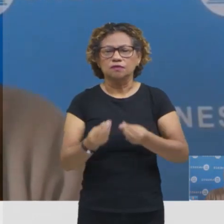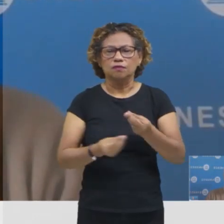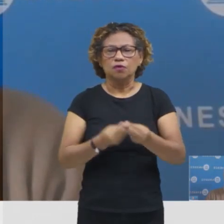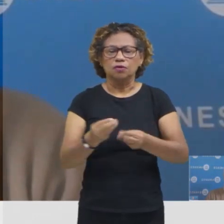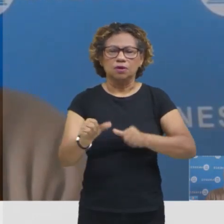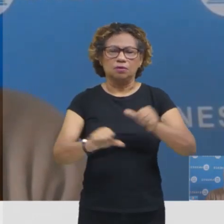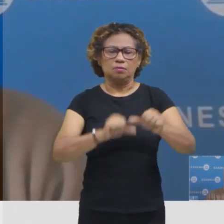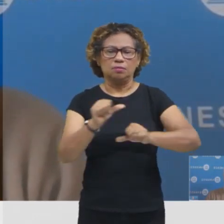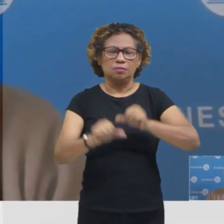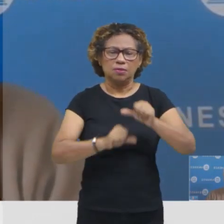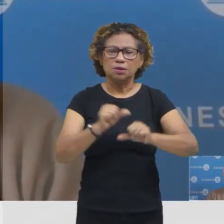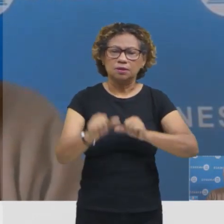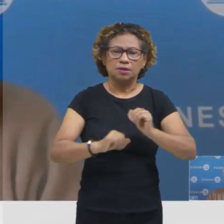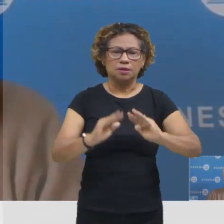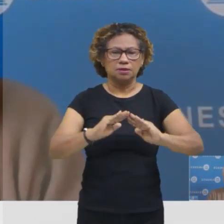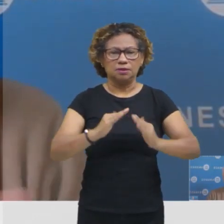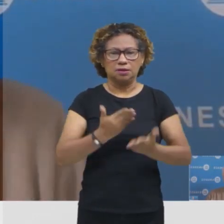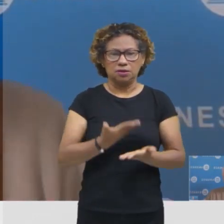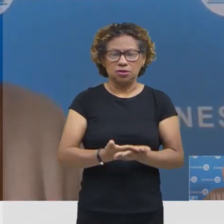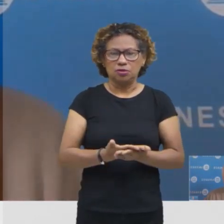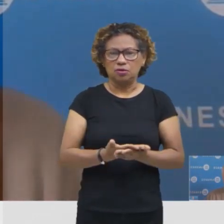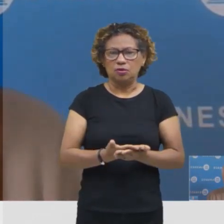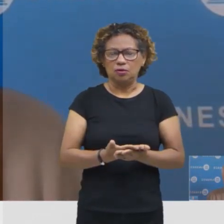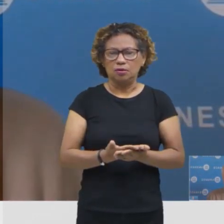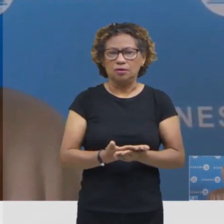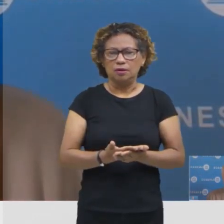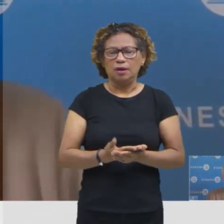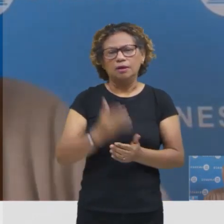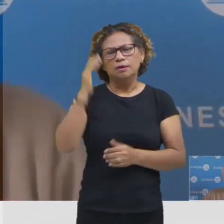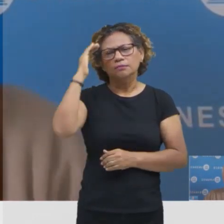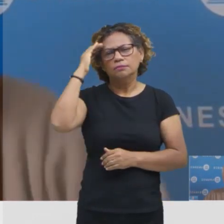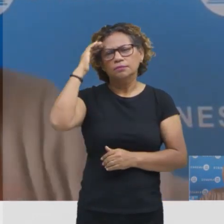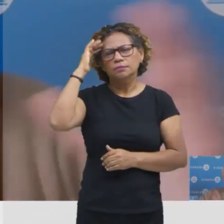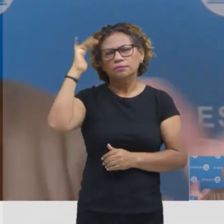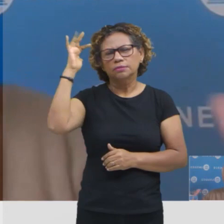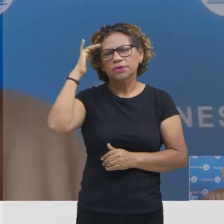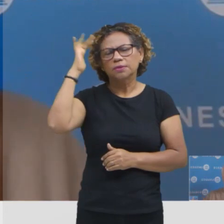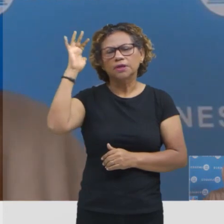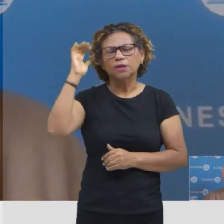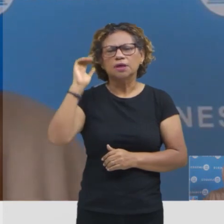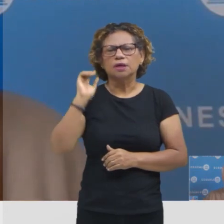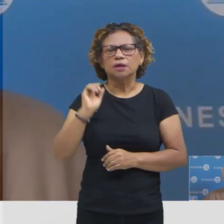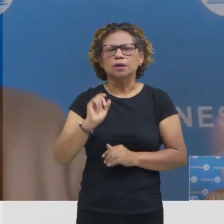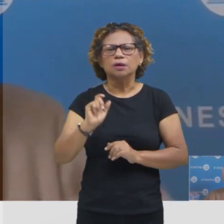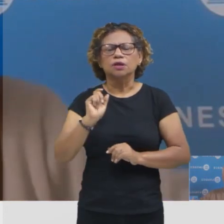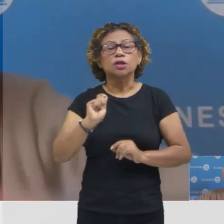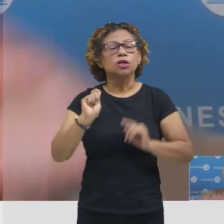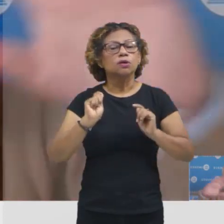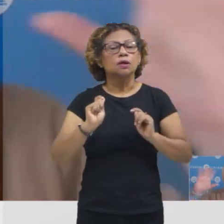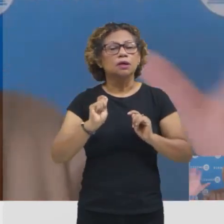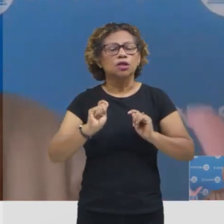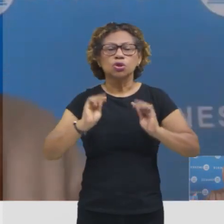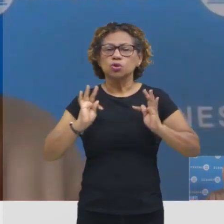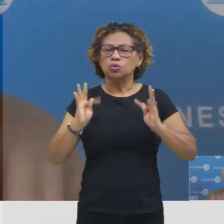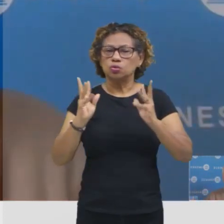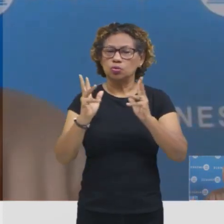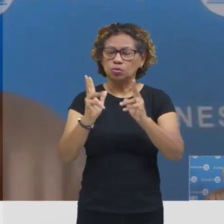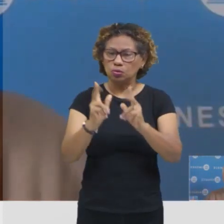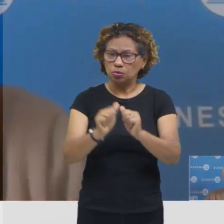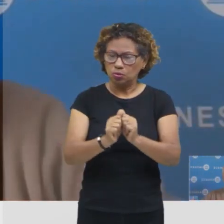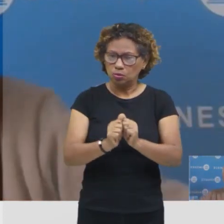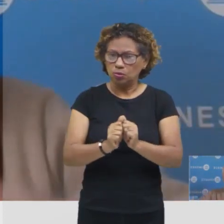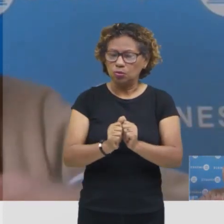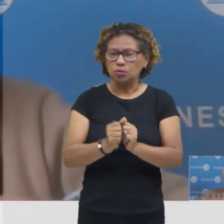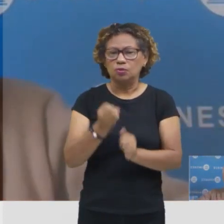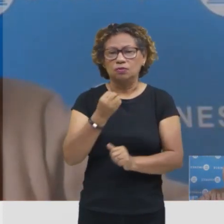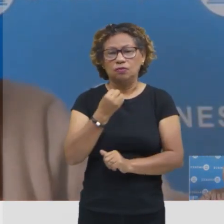a mudança da forma da escola, mas sem imaginarmos que tudo se vai passar num mundo virtual